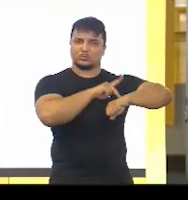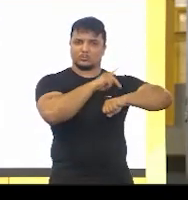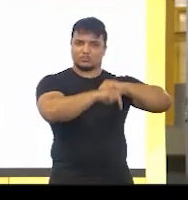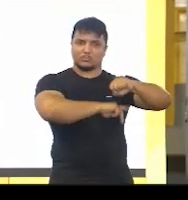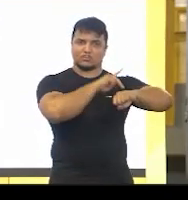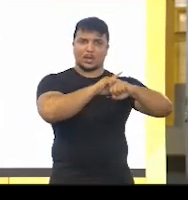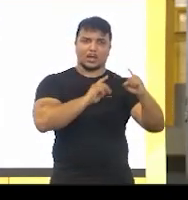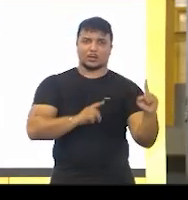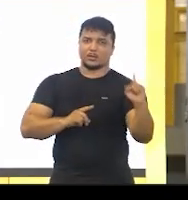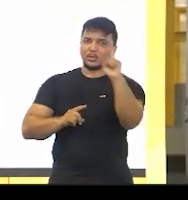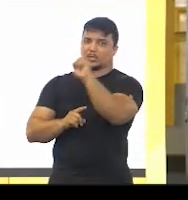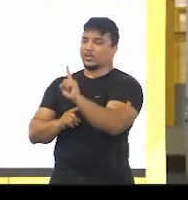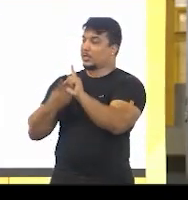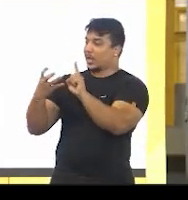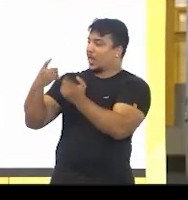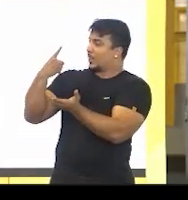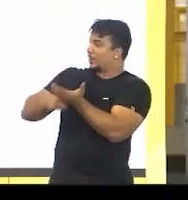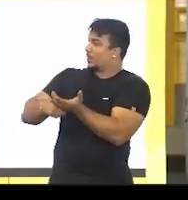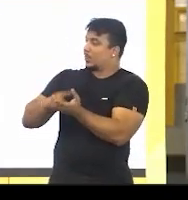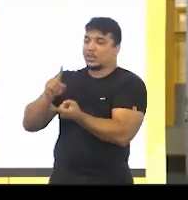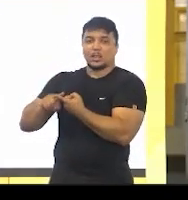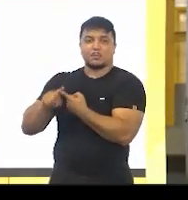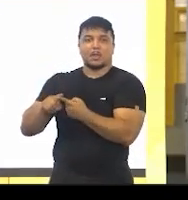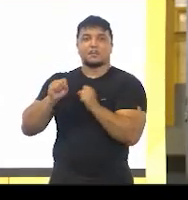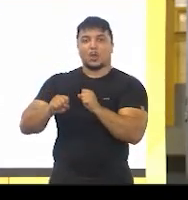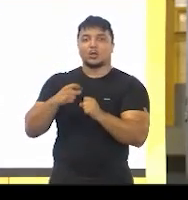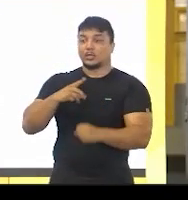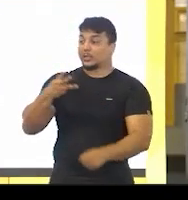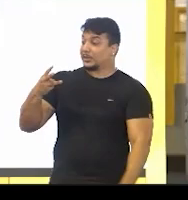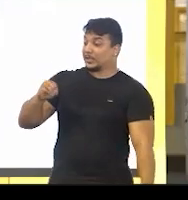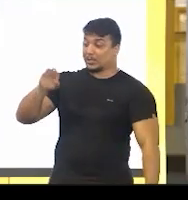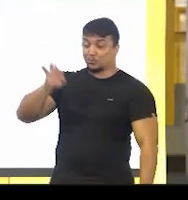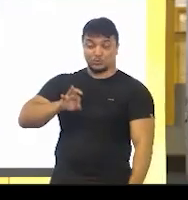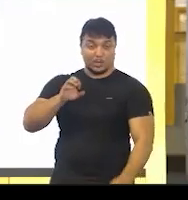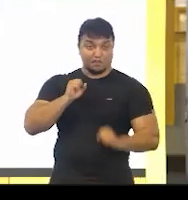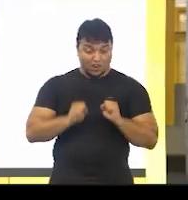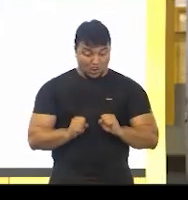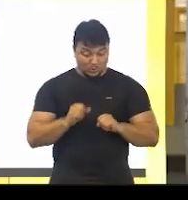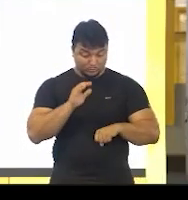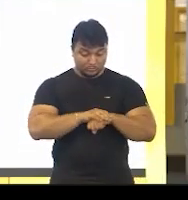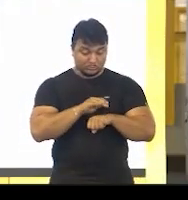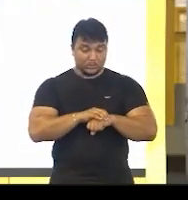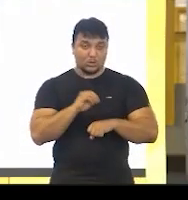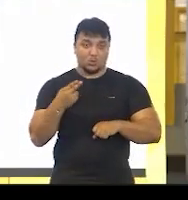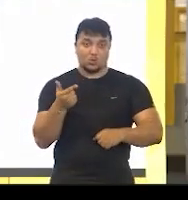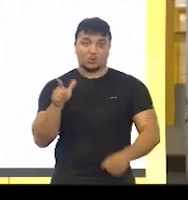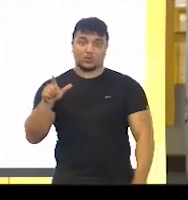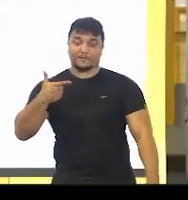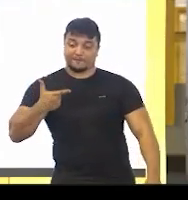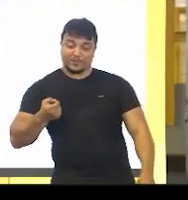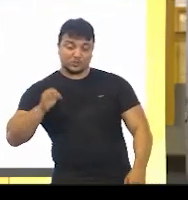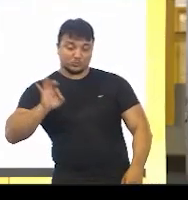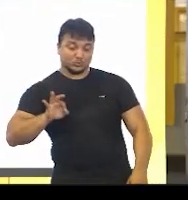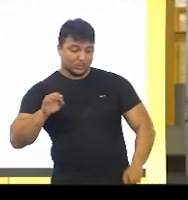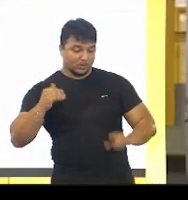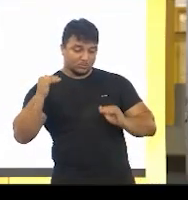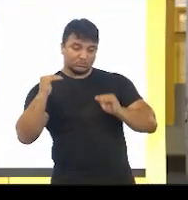para GGlândia ou para Mardenlândia, eu posso cobrar 30% e o Marden pode cobrar 20%.